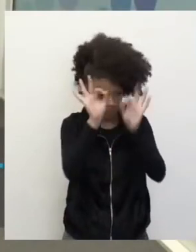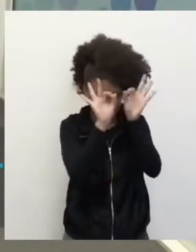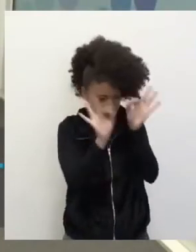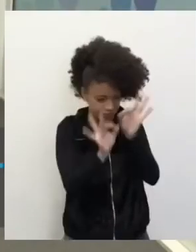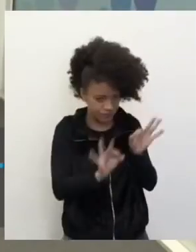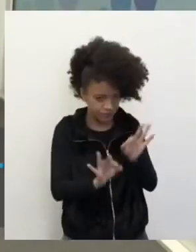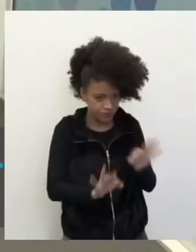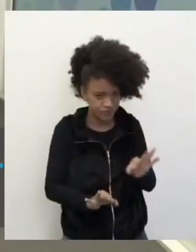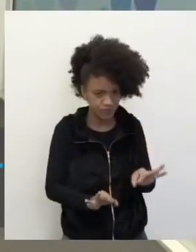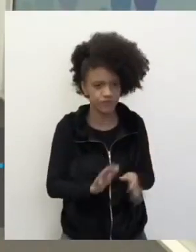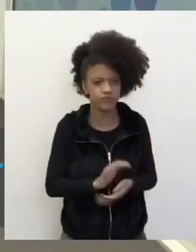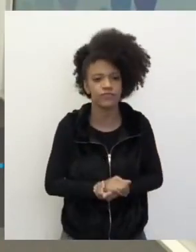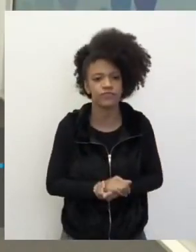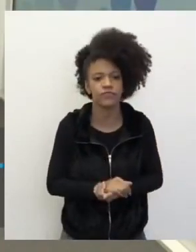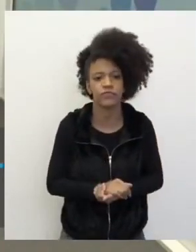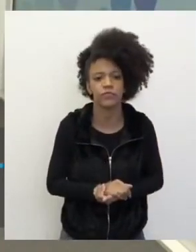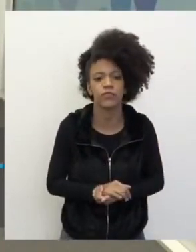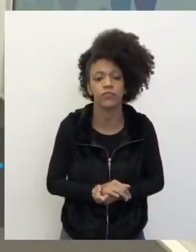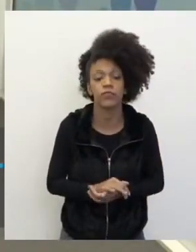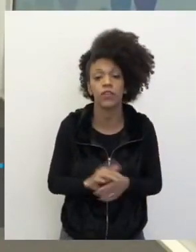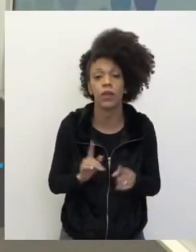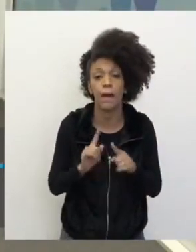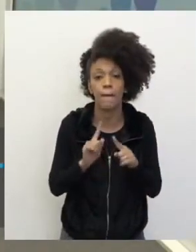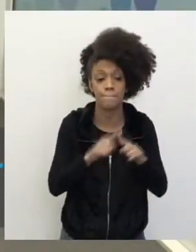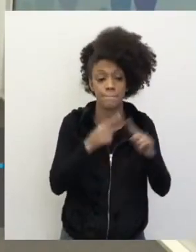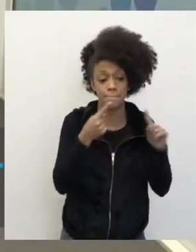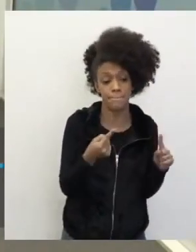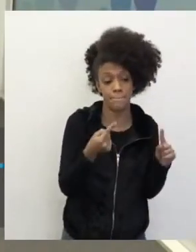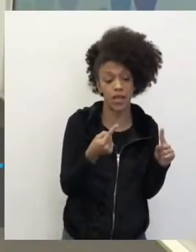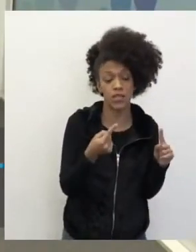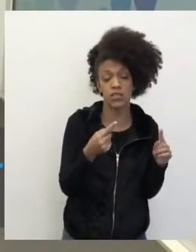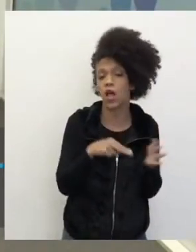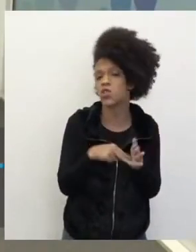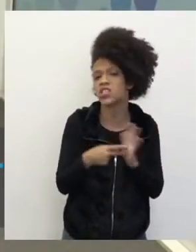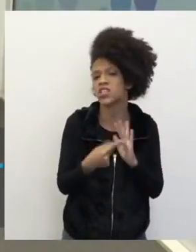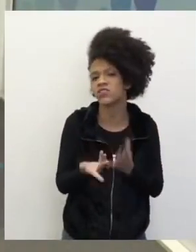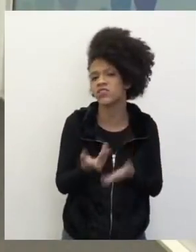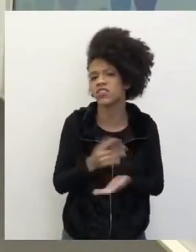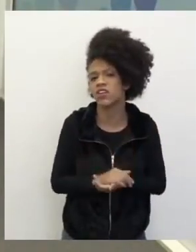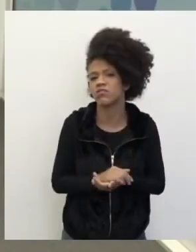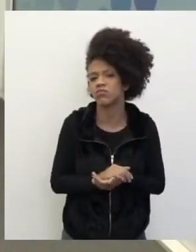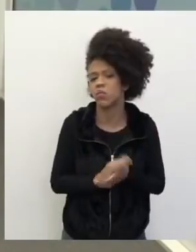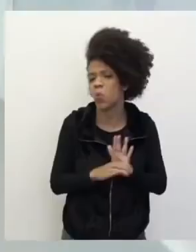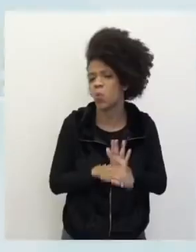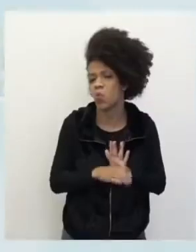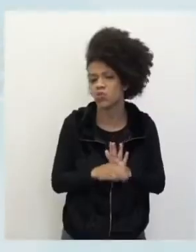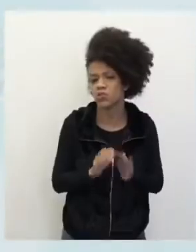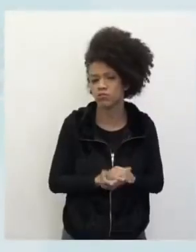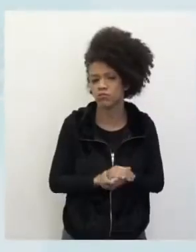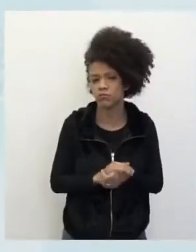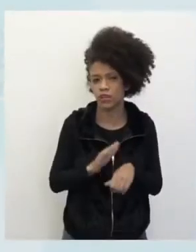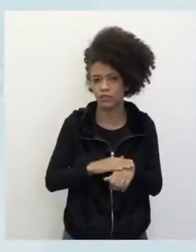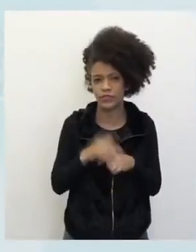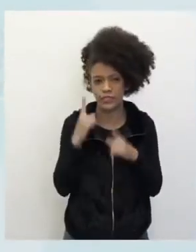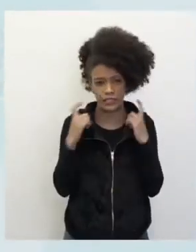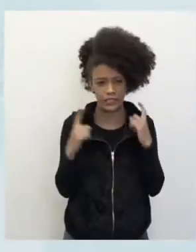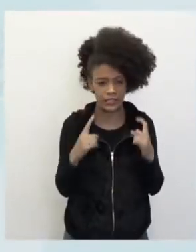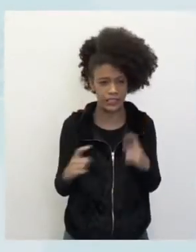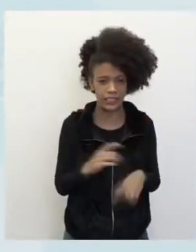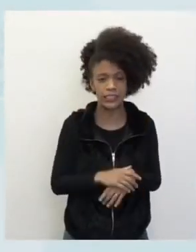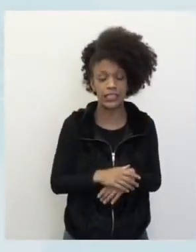aqui embaixo, eu vou rasgar a folha de baixo. Qual é o sentido que a palavra mas traz a esse período? Qual o sentido, gente? Sentido? Peraí que eu vou fazer um barulhinho aqui. Sentido